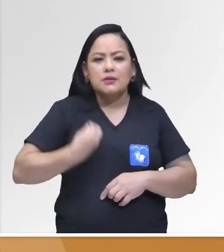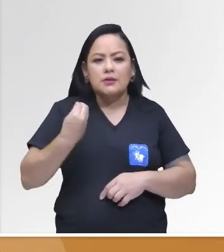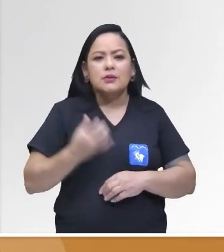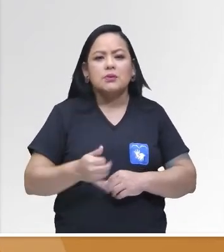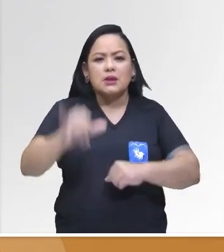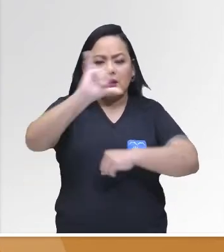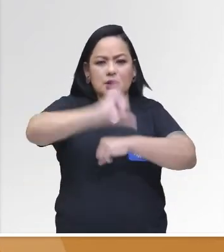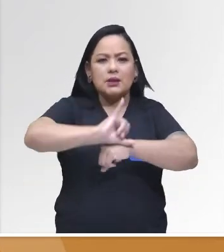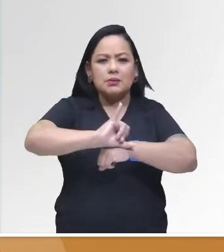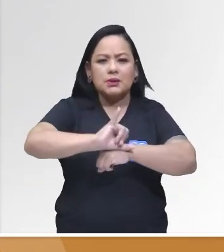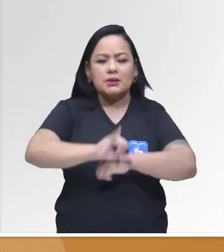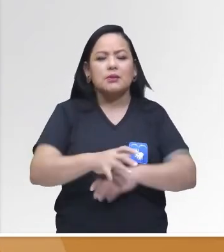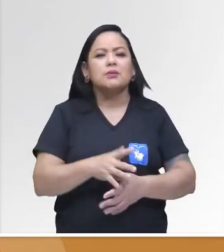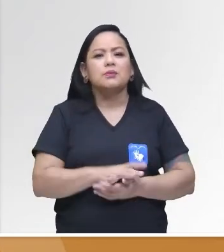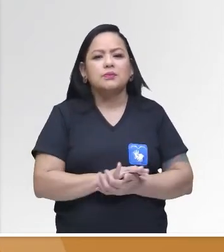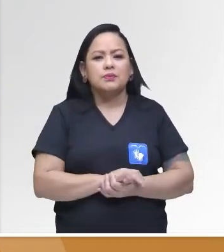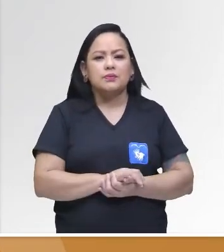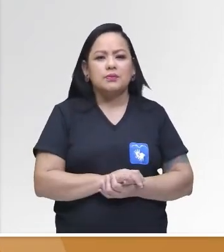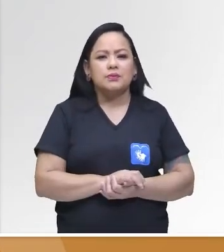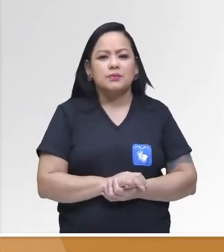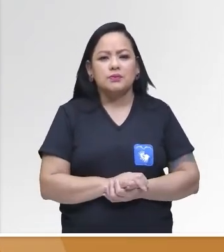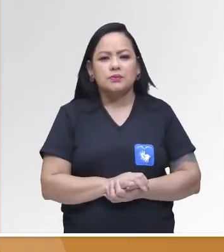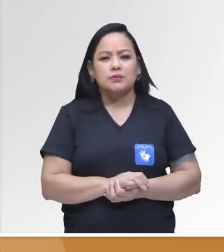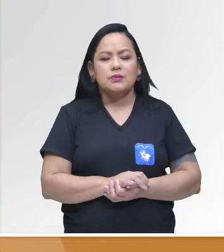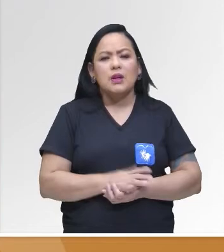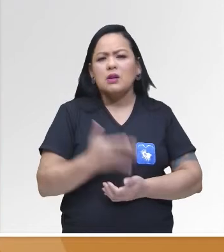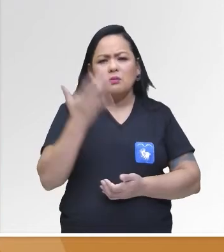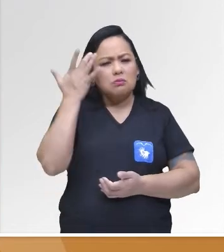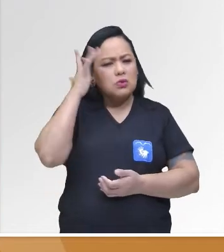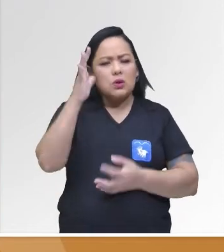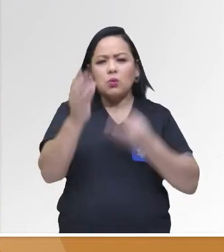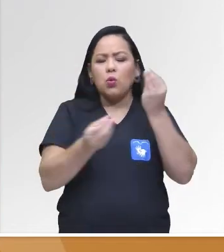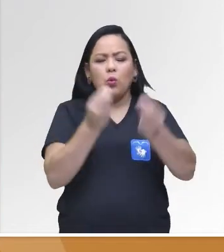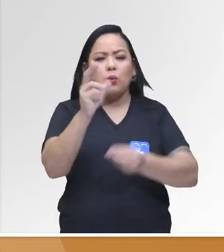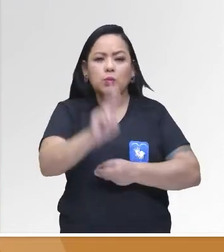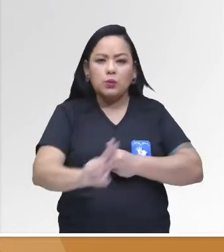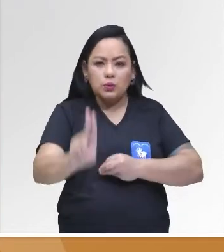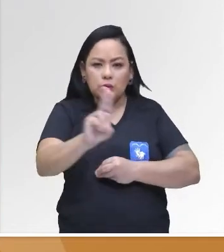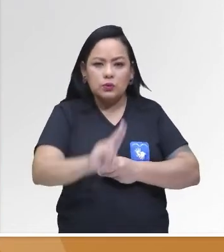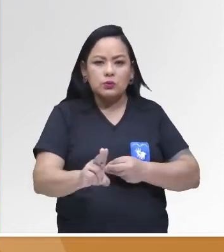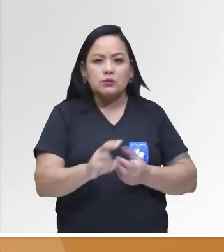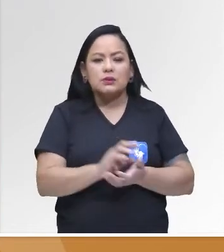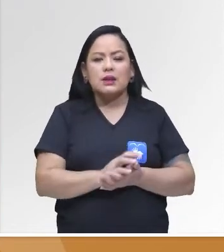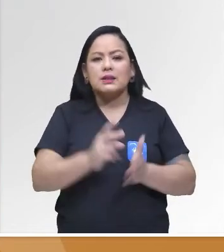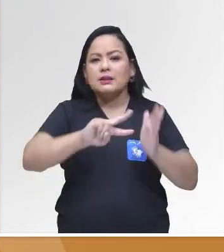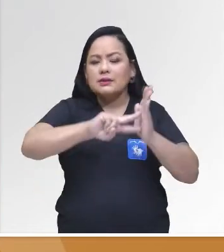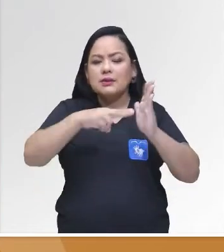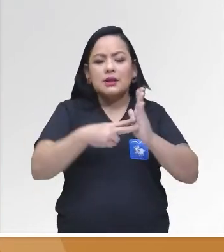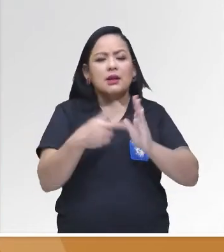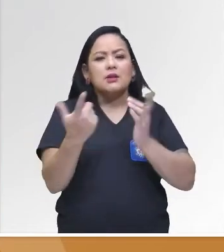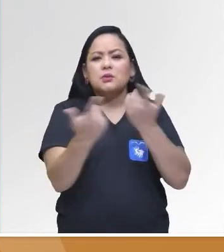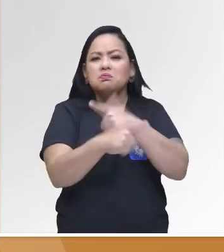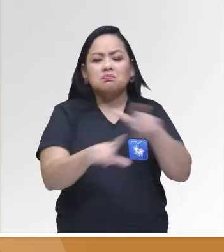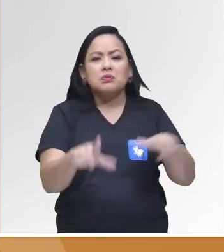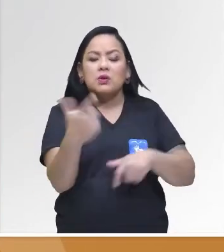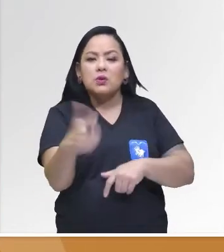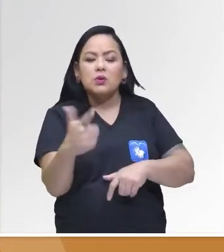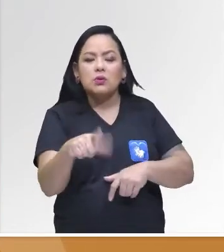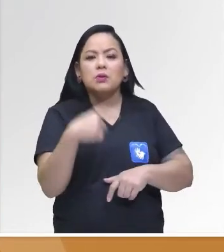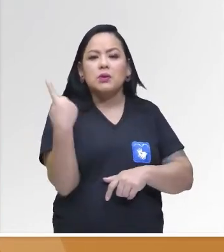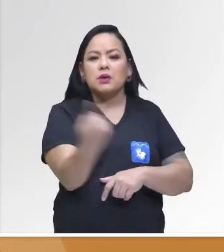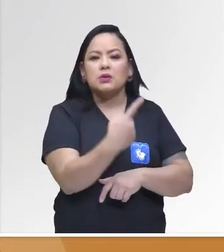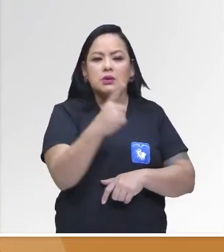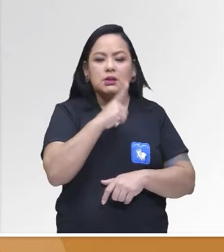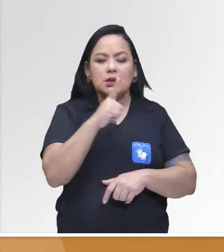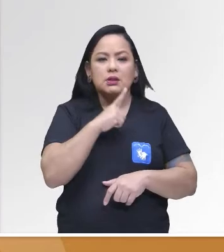no meio urbano, né, não sabemos como utilizar, não tem sentido nenhum para nós ter